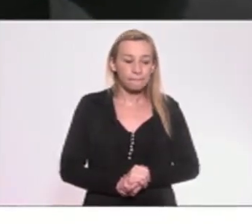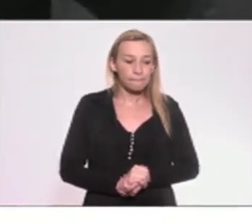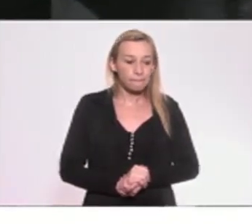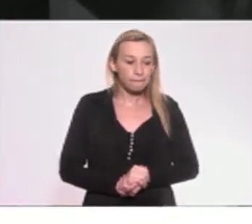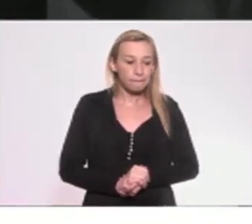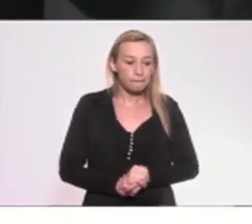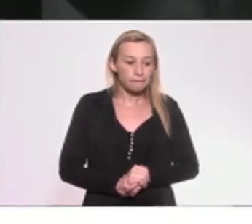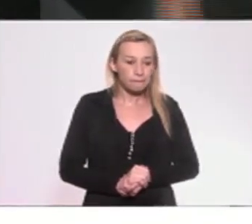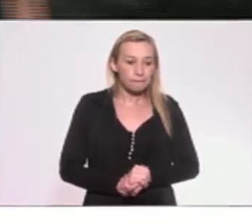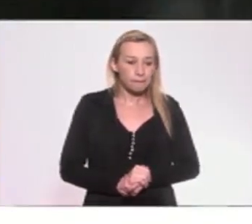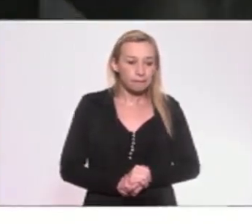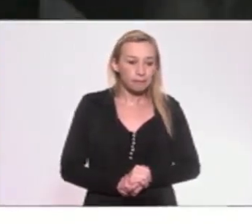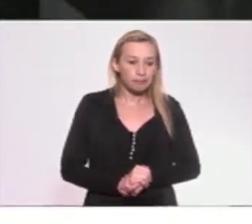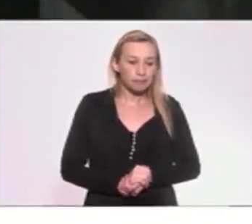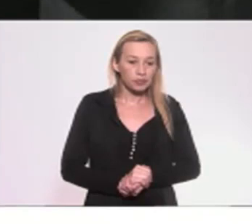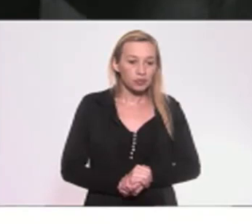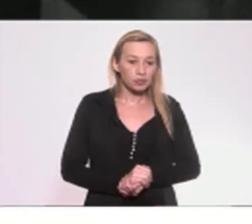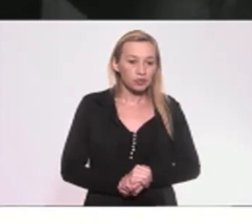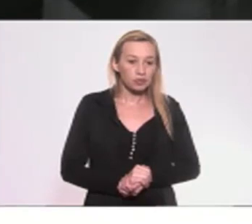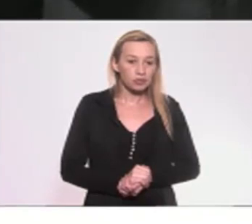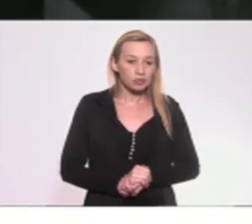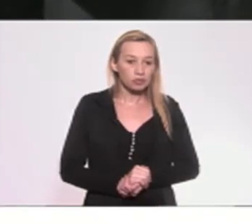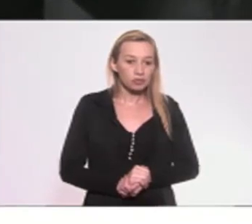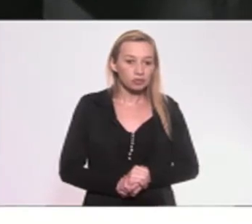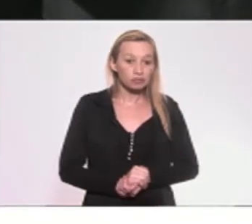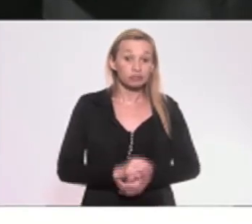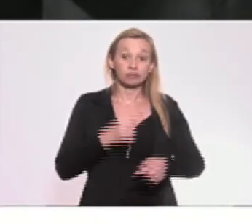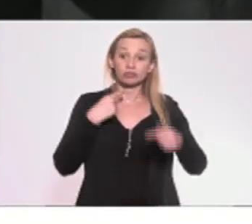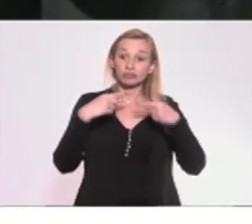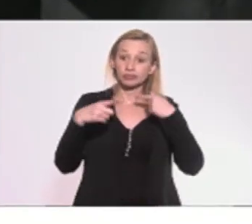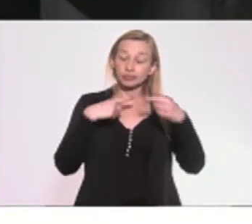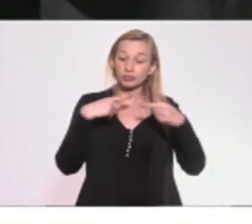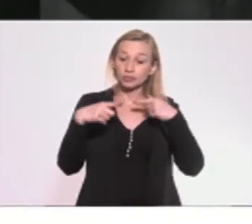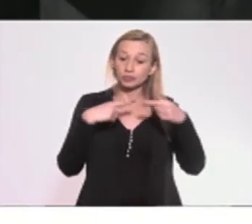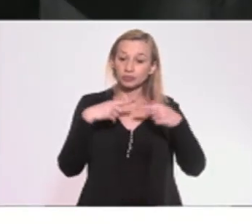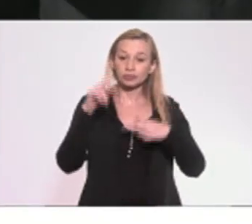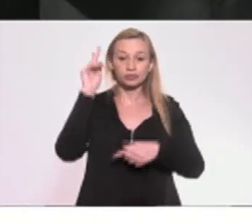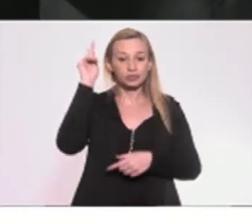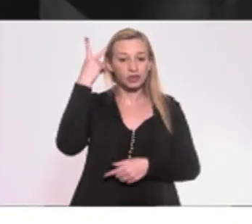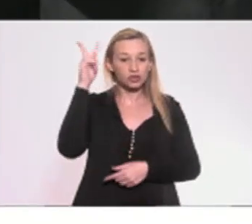num dos maiores discursos da história da humanidade,